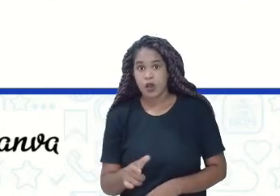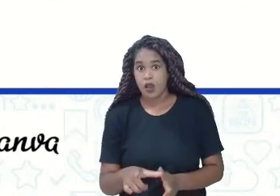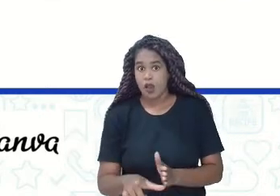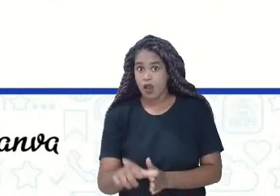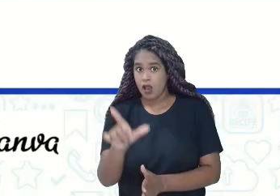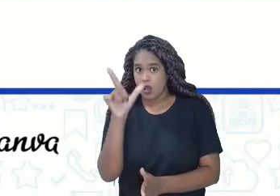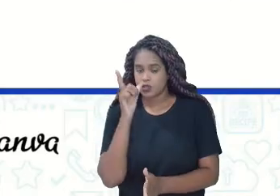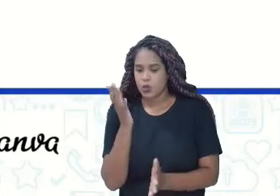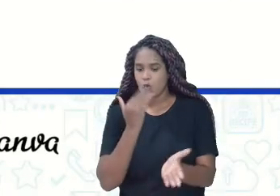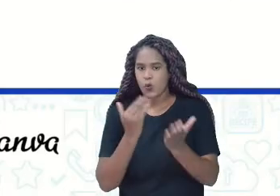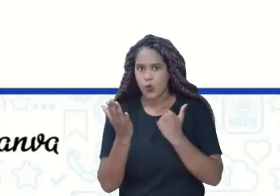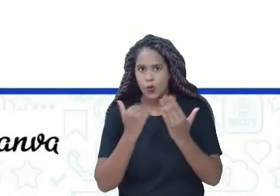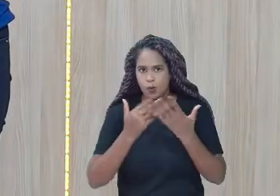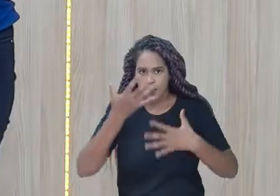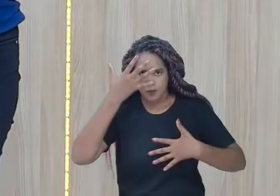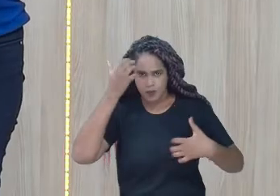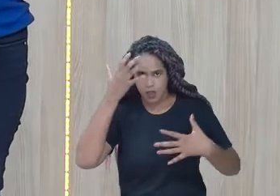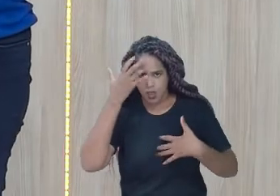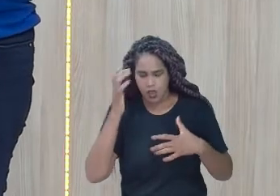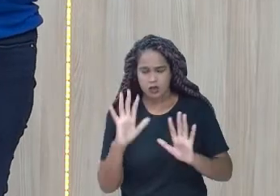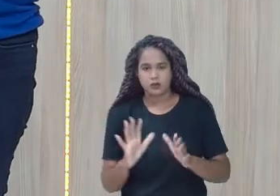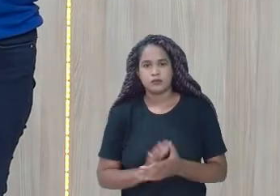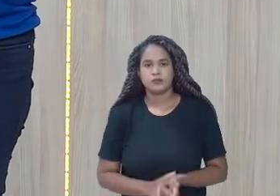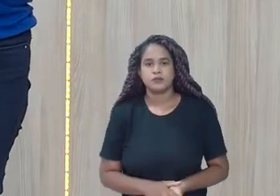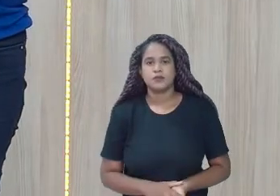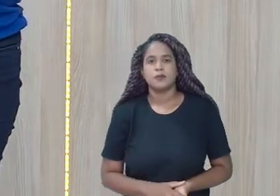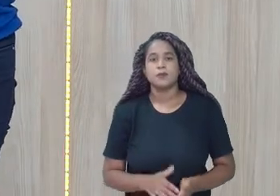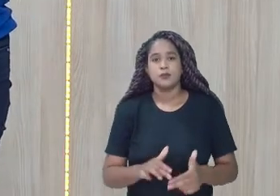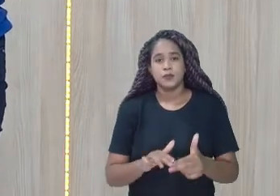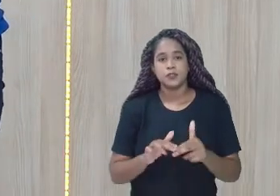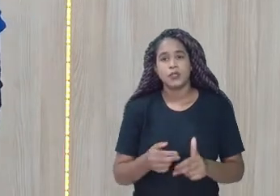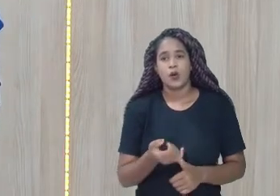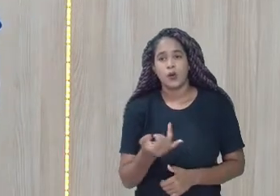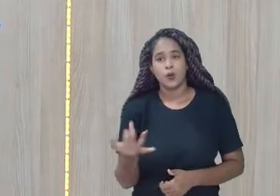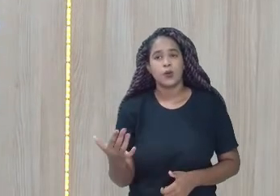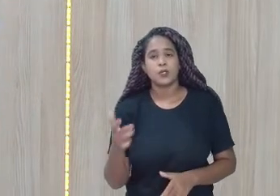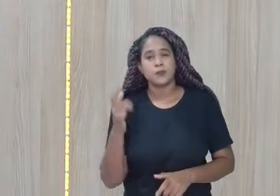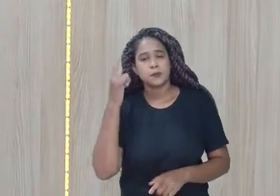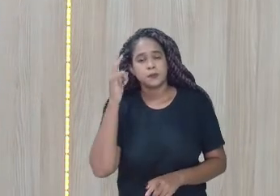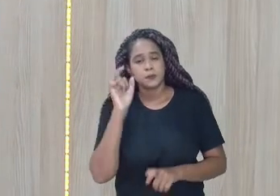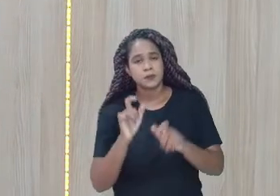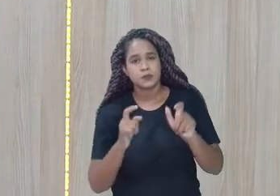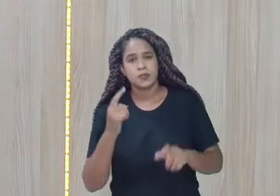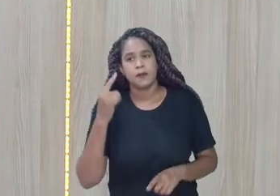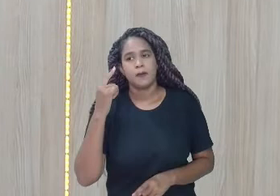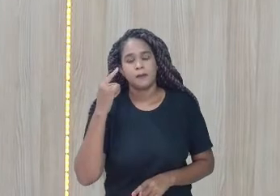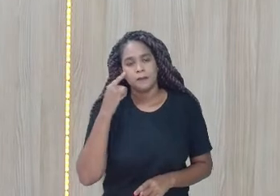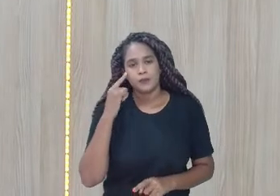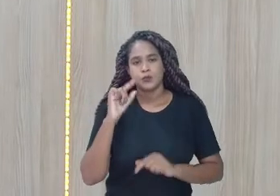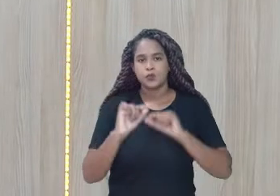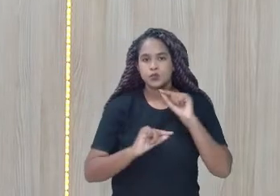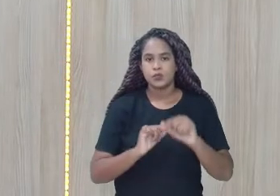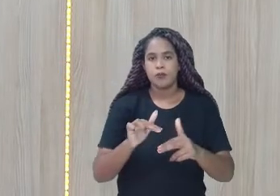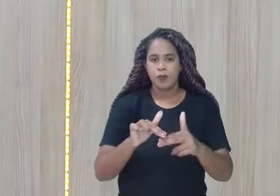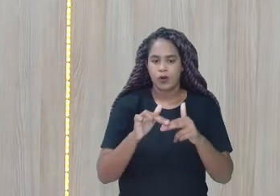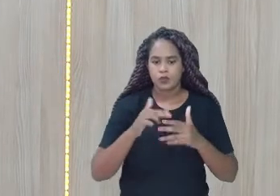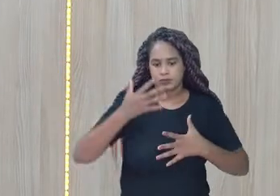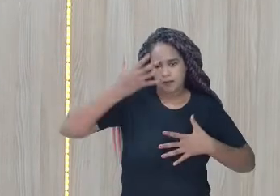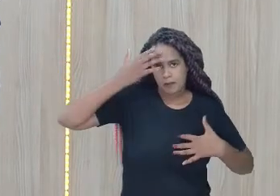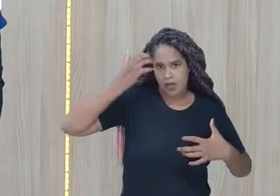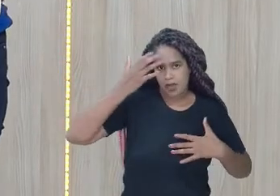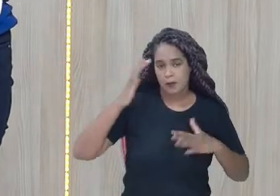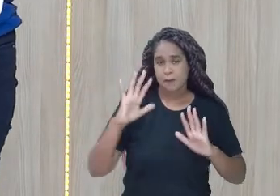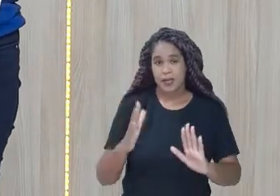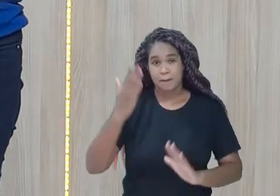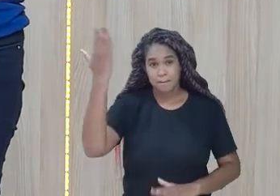surgiu assim, por isso que às vezes a gente diz, não, veio do macaco, como apareceu esse HIV? Então, acredita-se que foi dessa maneira, mas não